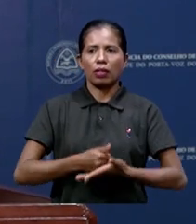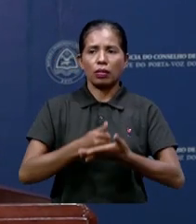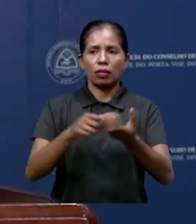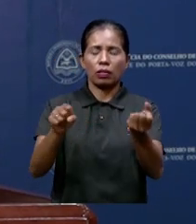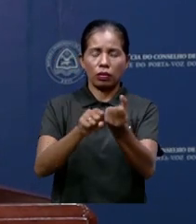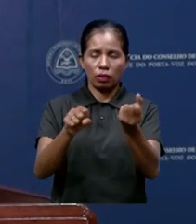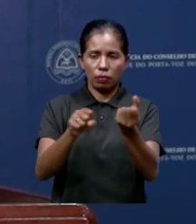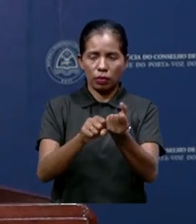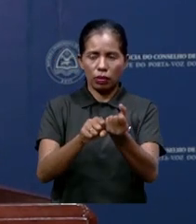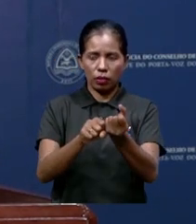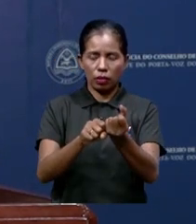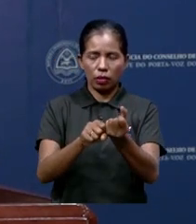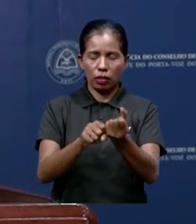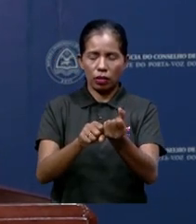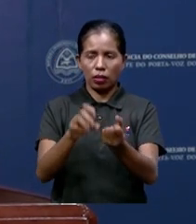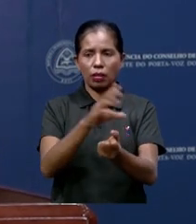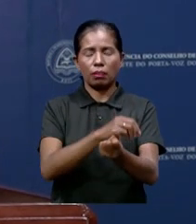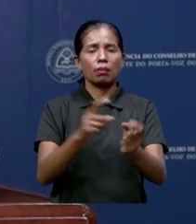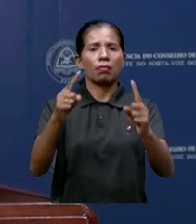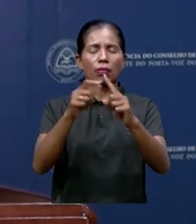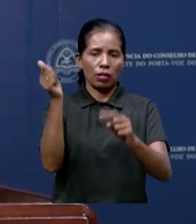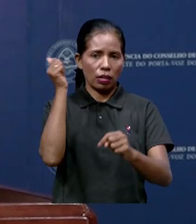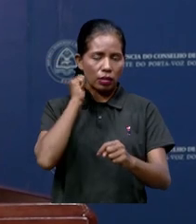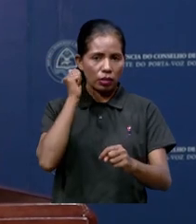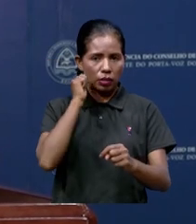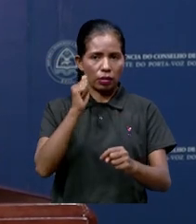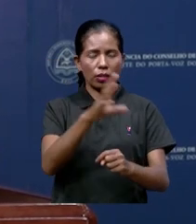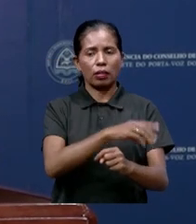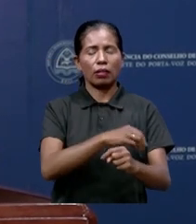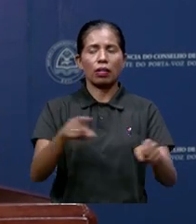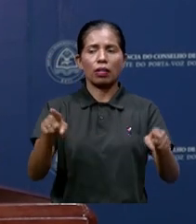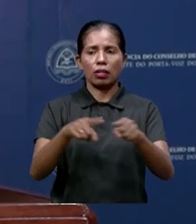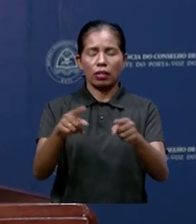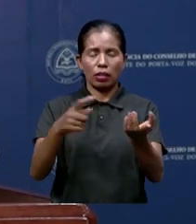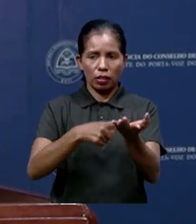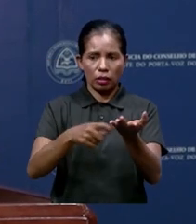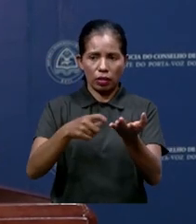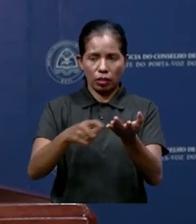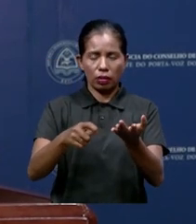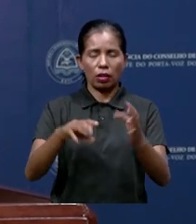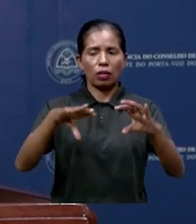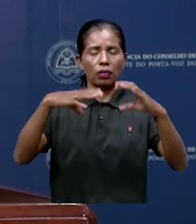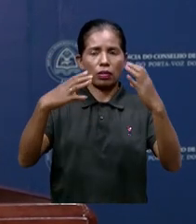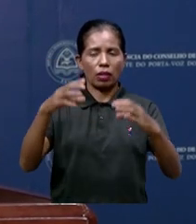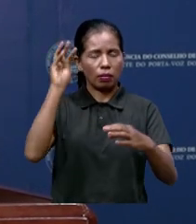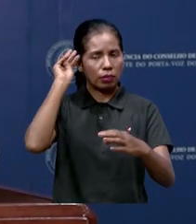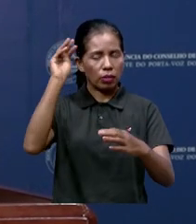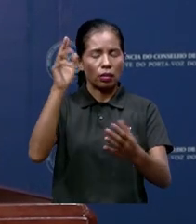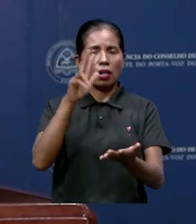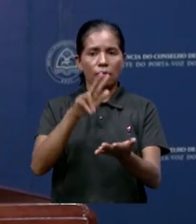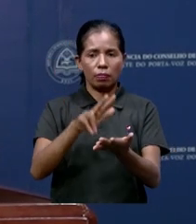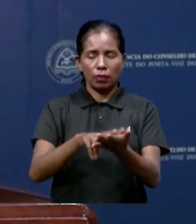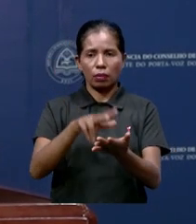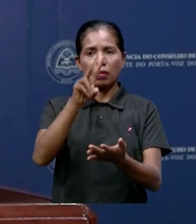contribuição voluntária, ba ASEAN Nian Secretariado Técnico. Neve Conselho de Ministros aprova